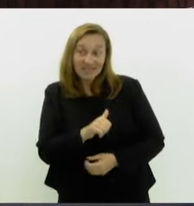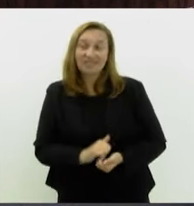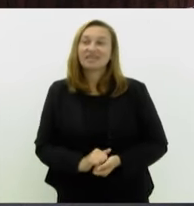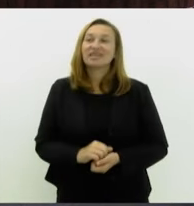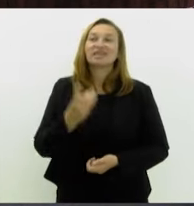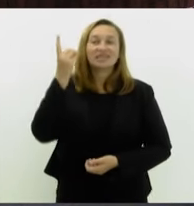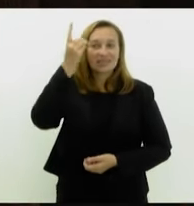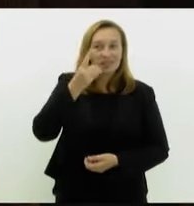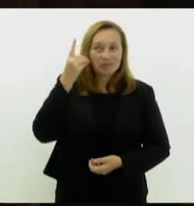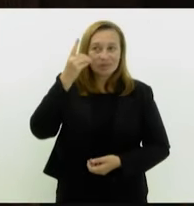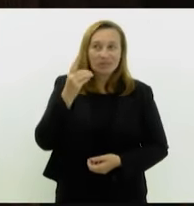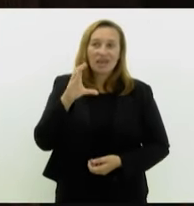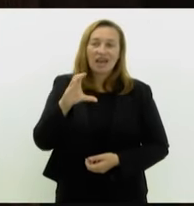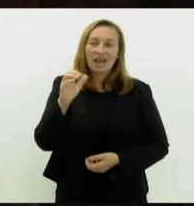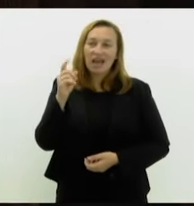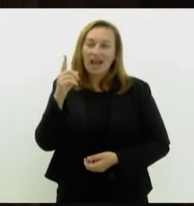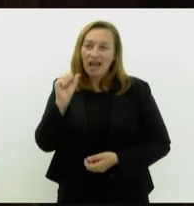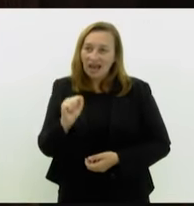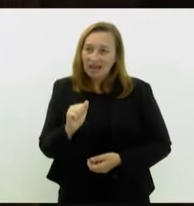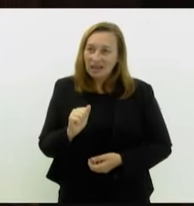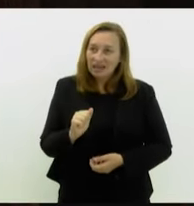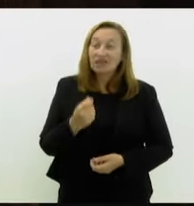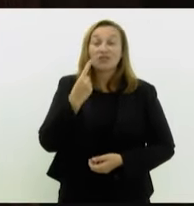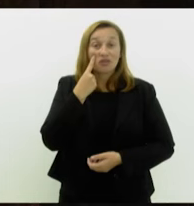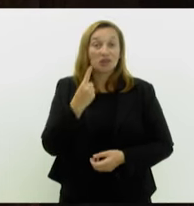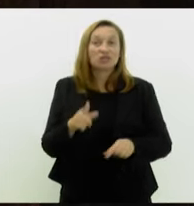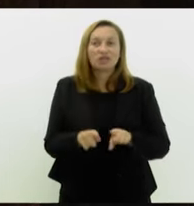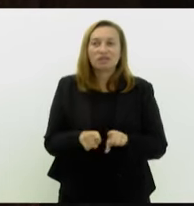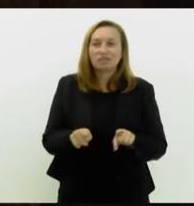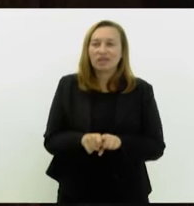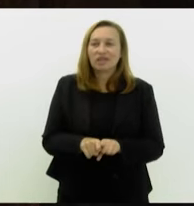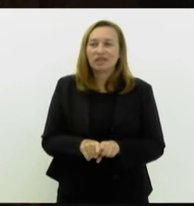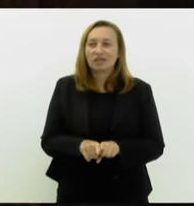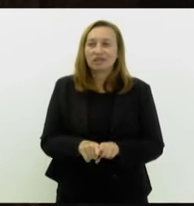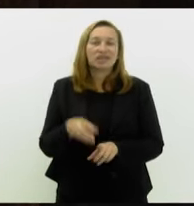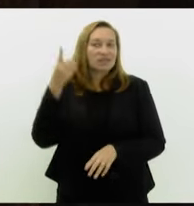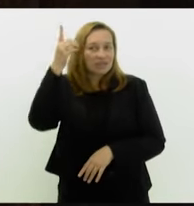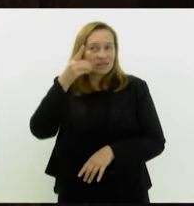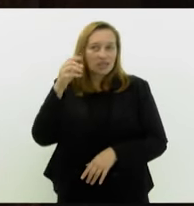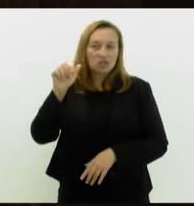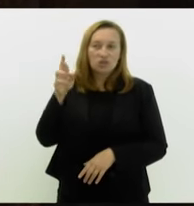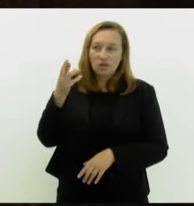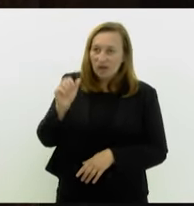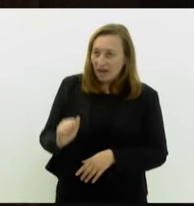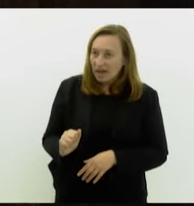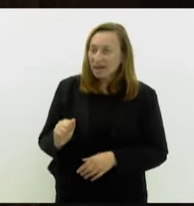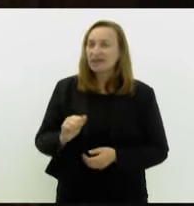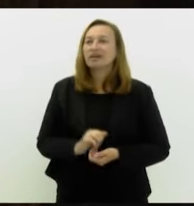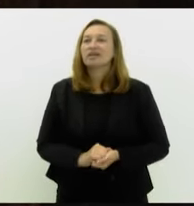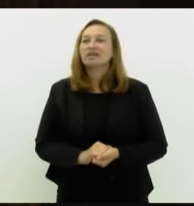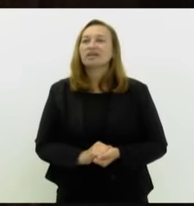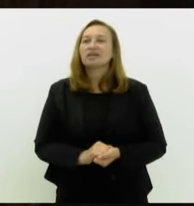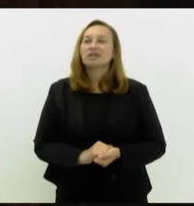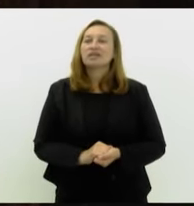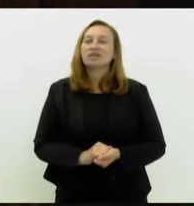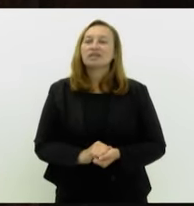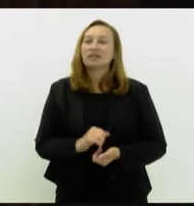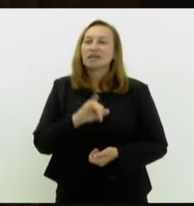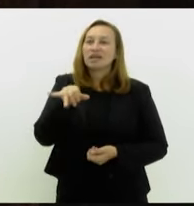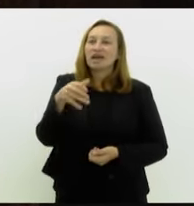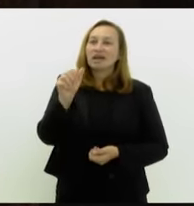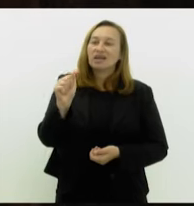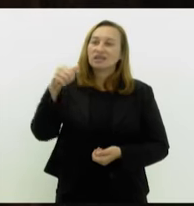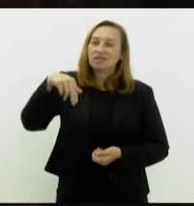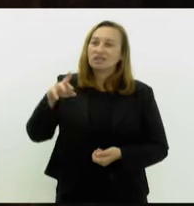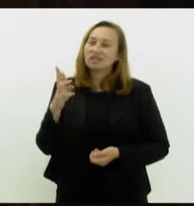deputada Carla Machado vejo aí eh deputada Soraia deputada Jandira